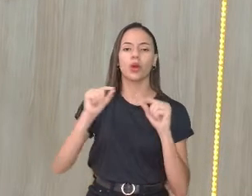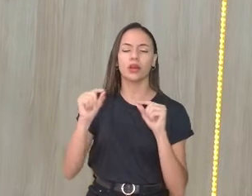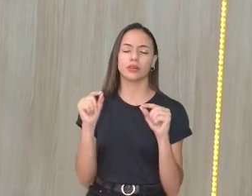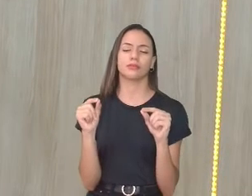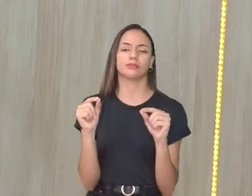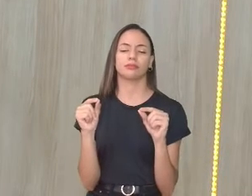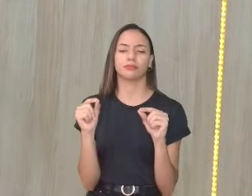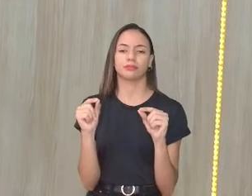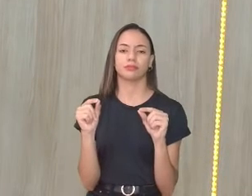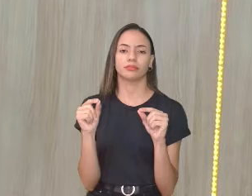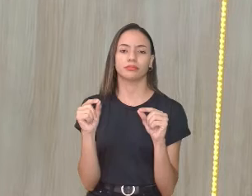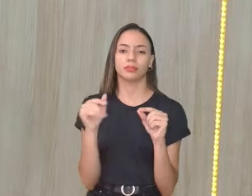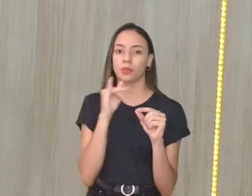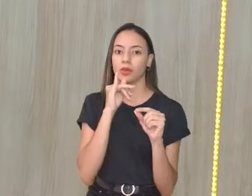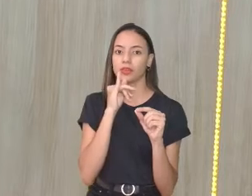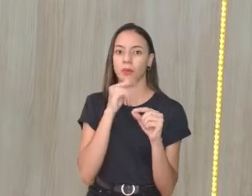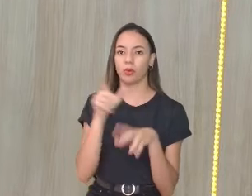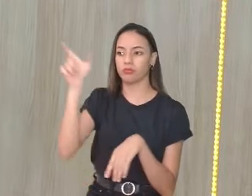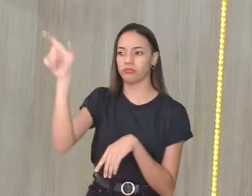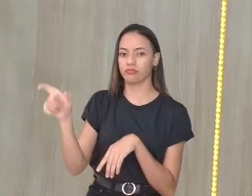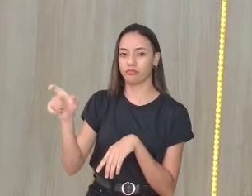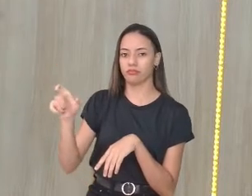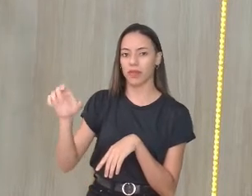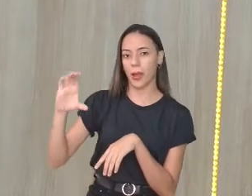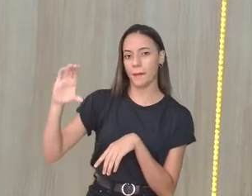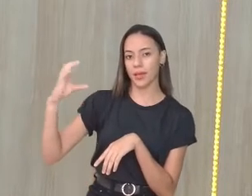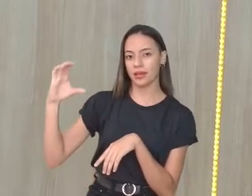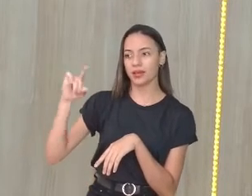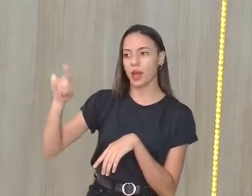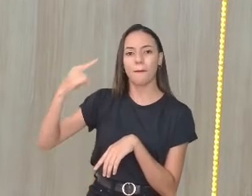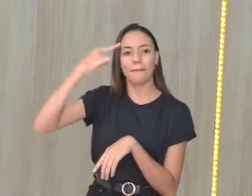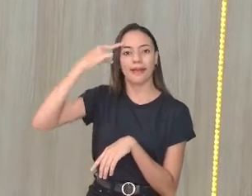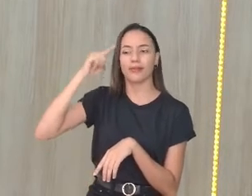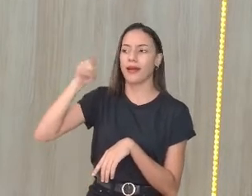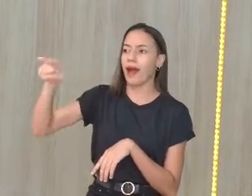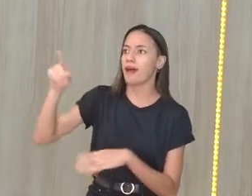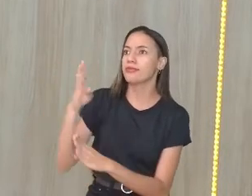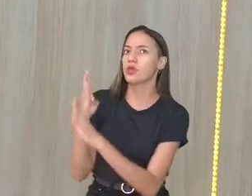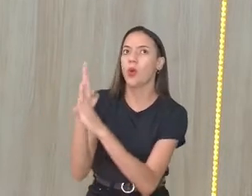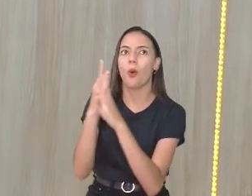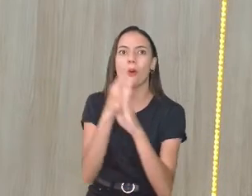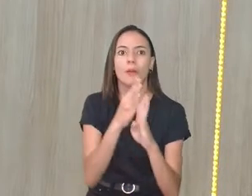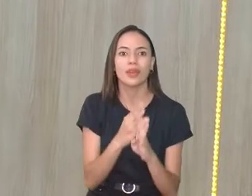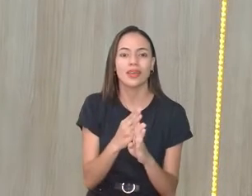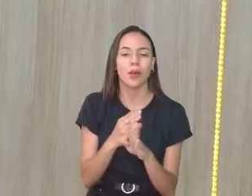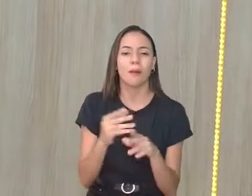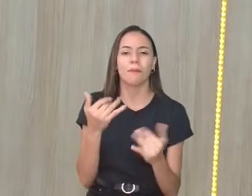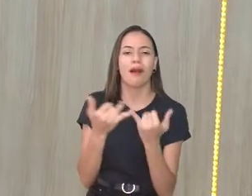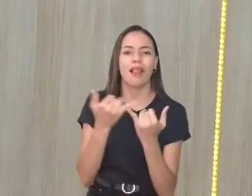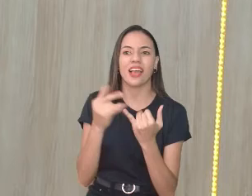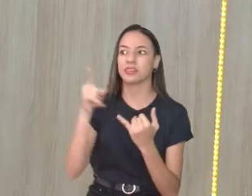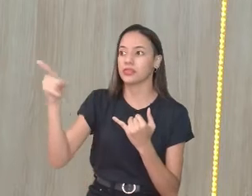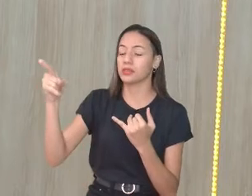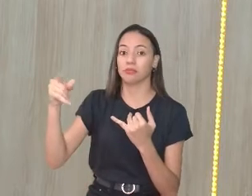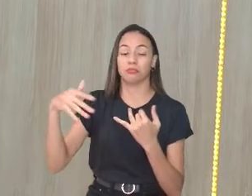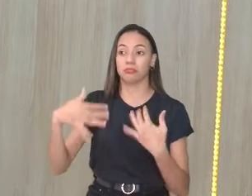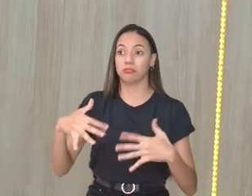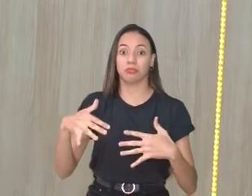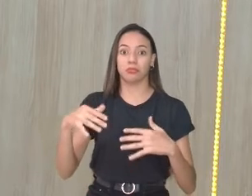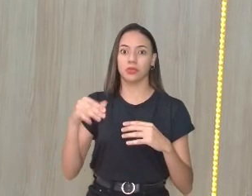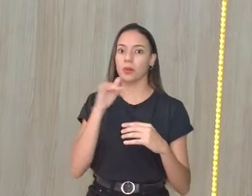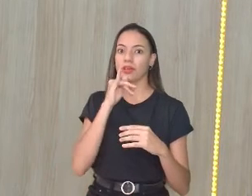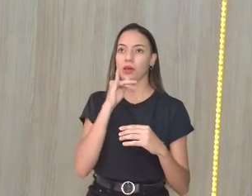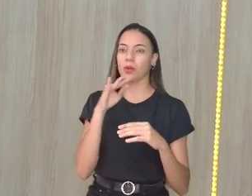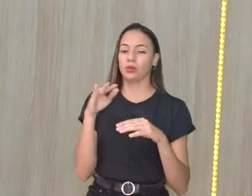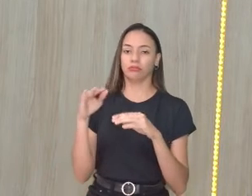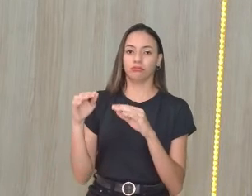não é dos pesquisadores, né? Porque todo mundo pensa assim, o cientista descobriu não sei o quê, como se fosse uma coisa muito distante de nós, né?